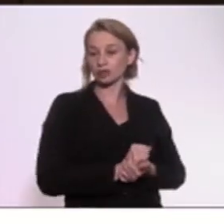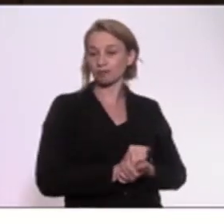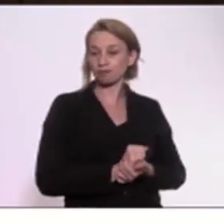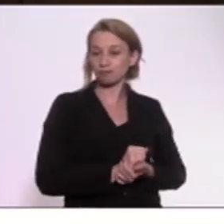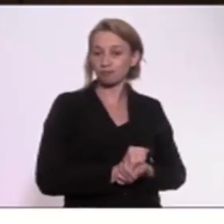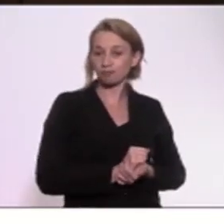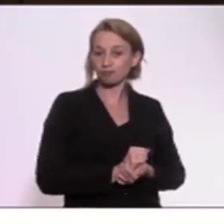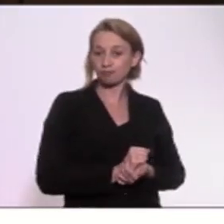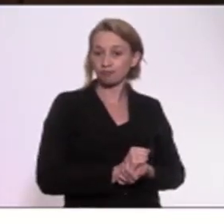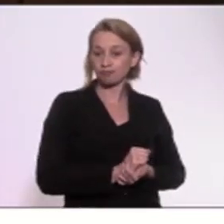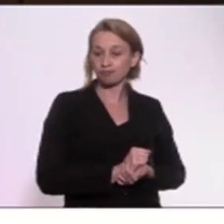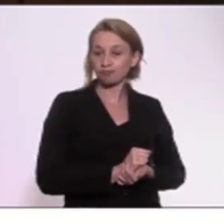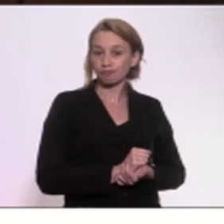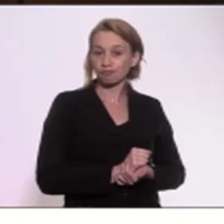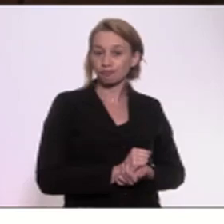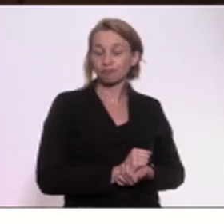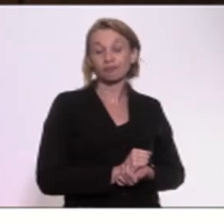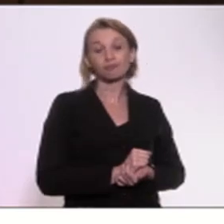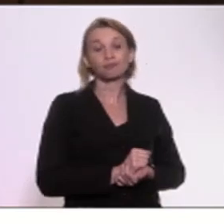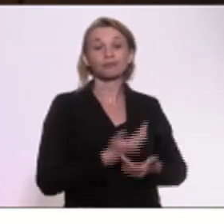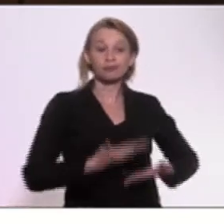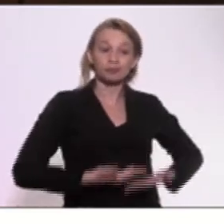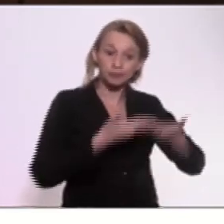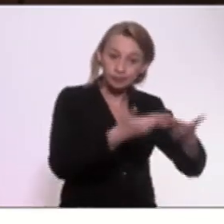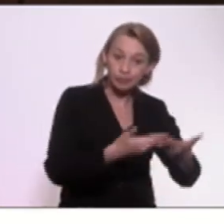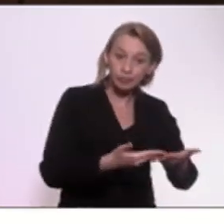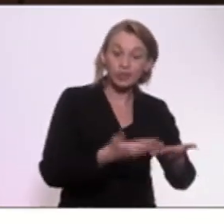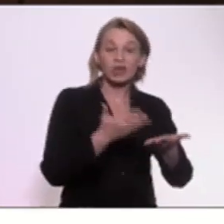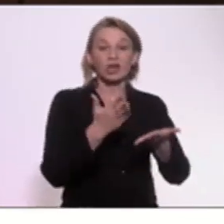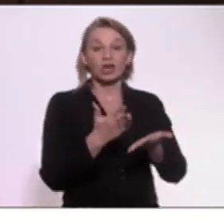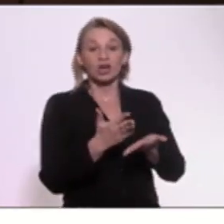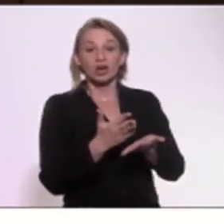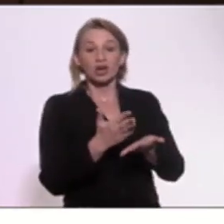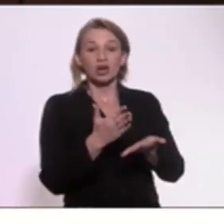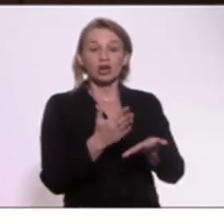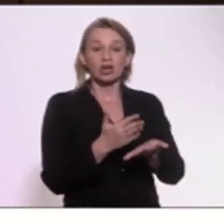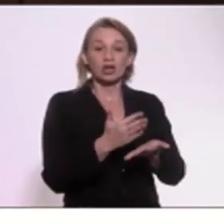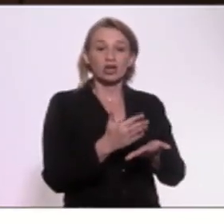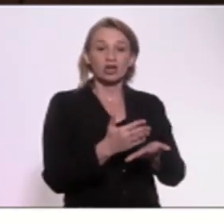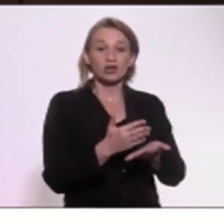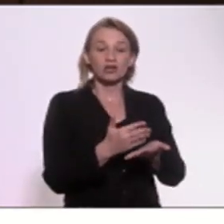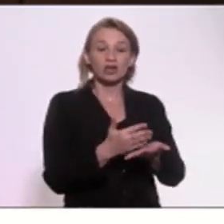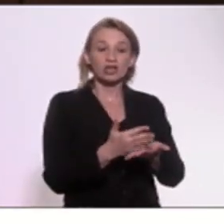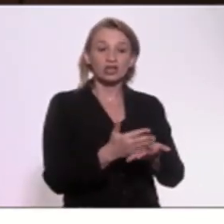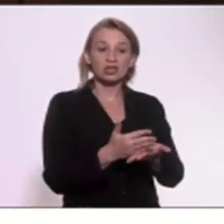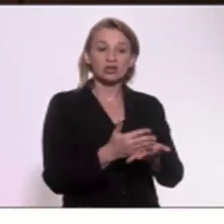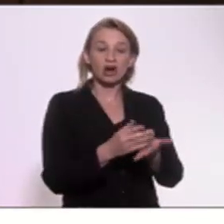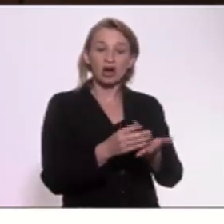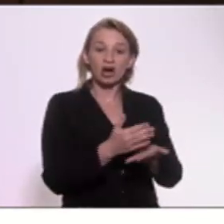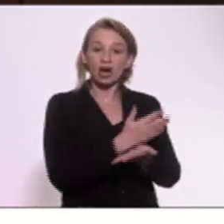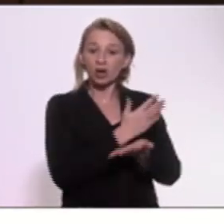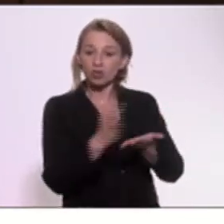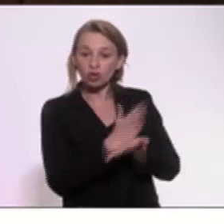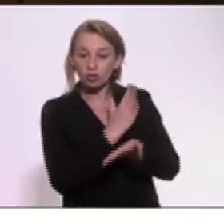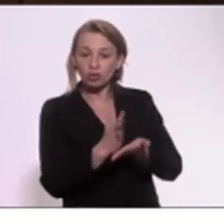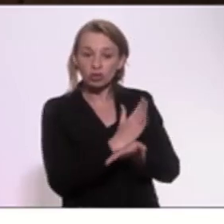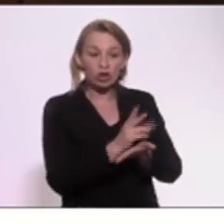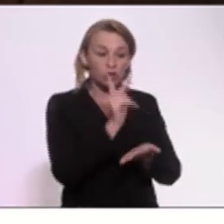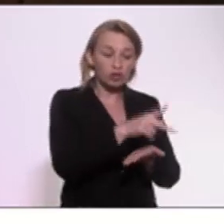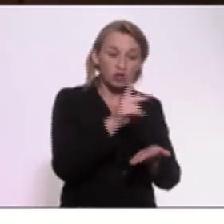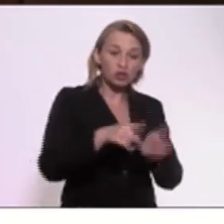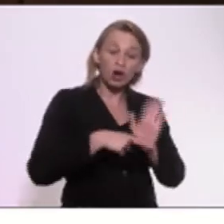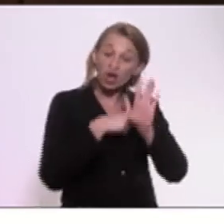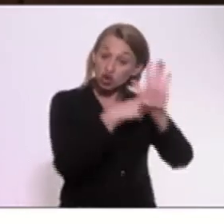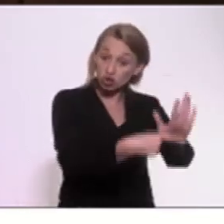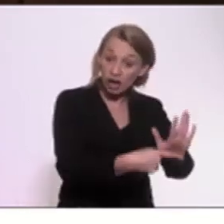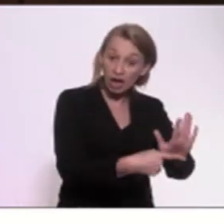carências? Está sendo oferecida alguma ferramenta para a escola, para o professor ajudar esse aluno